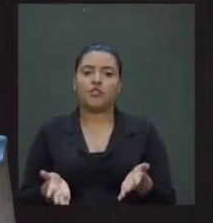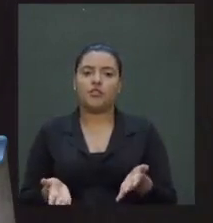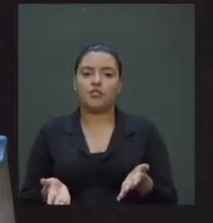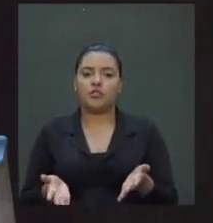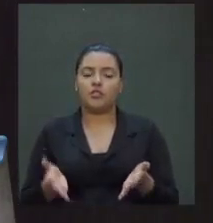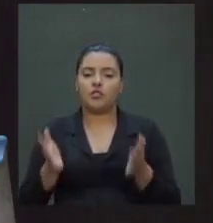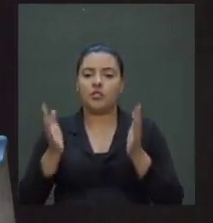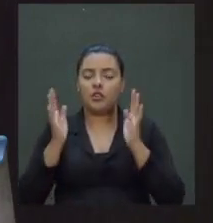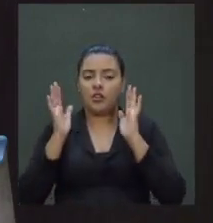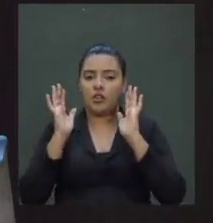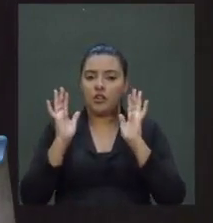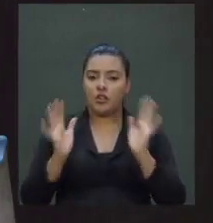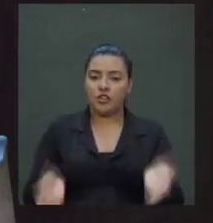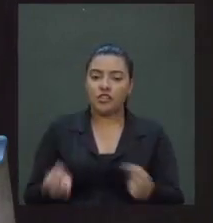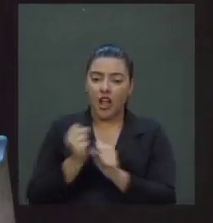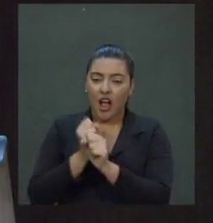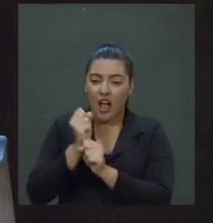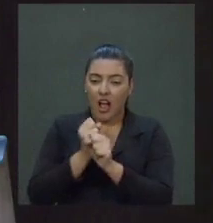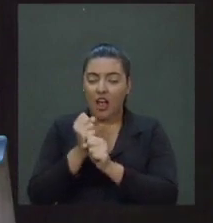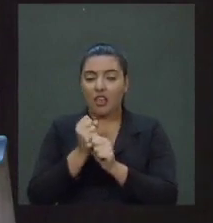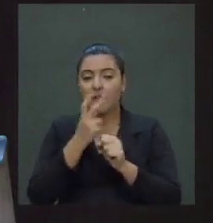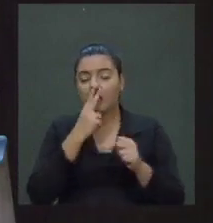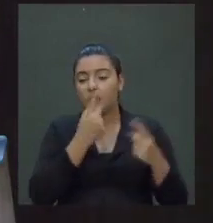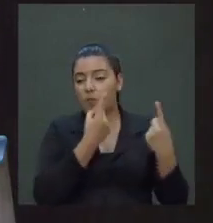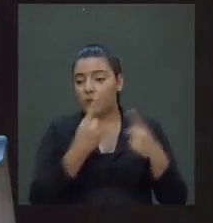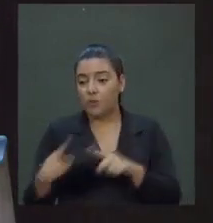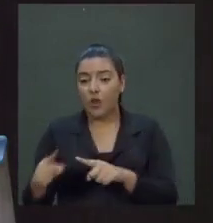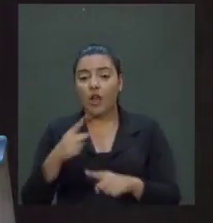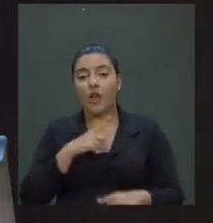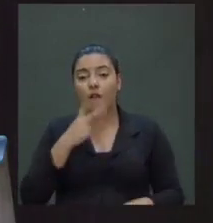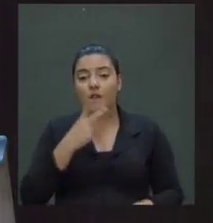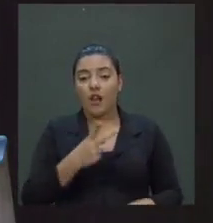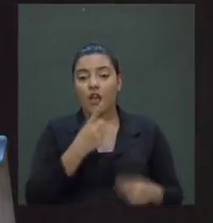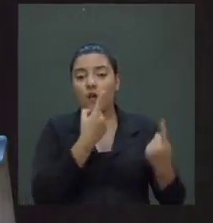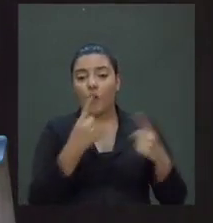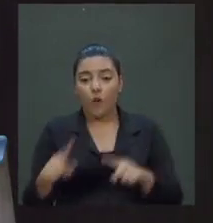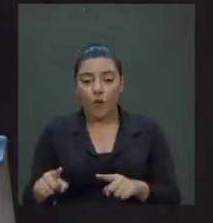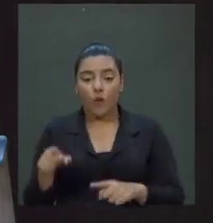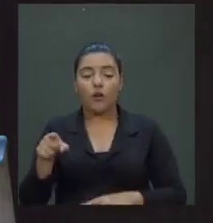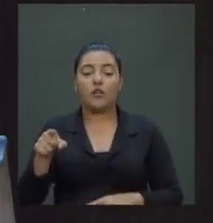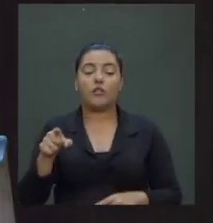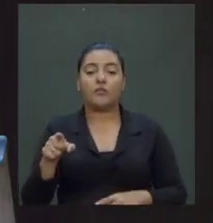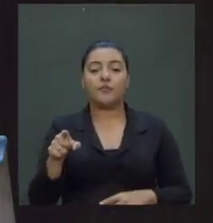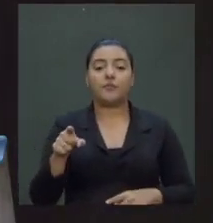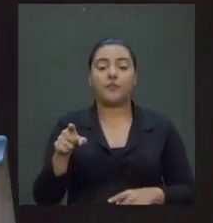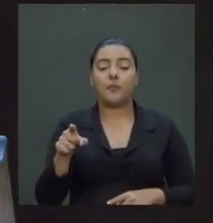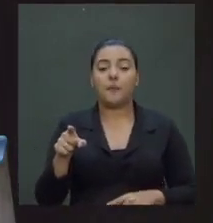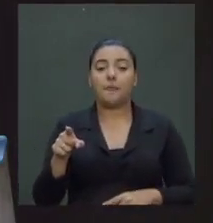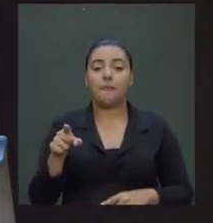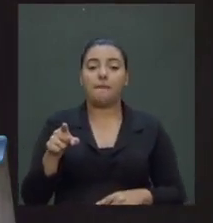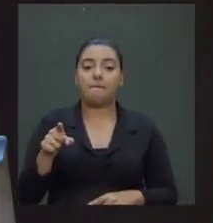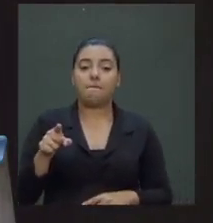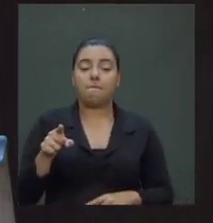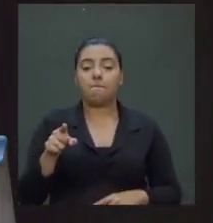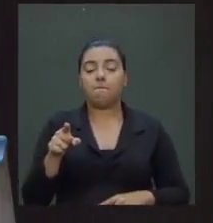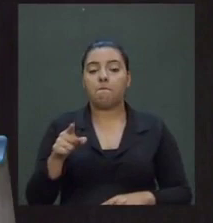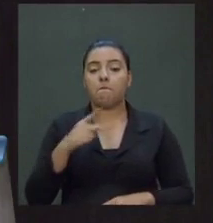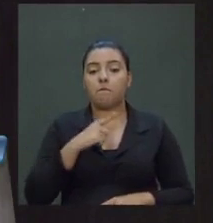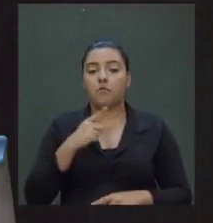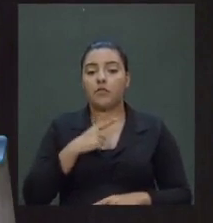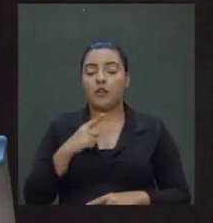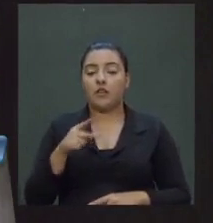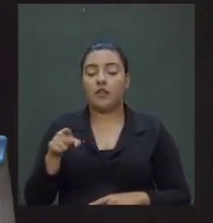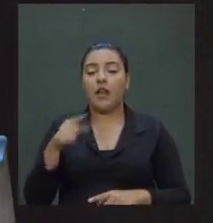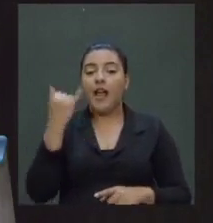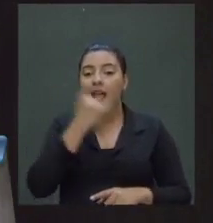5 vezes nos últimos anos, quando eu pugnei pela isenção fiscal à microgeração